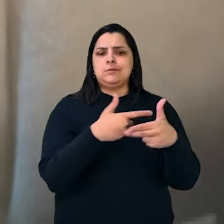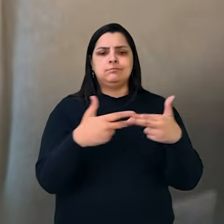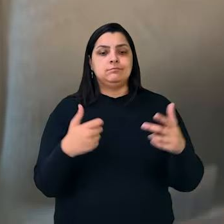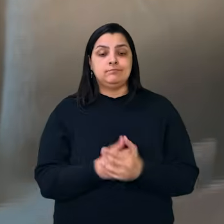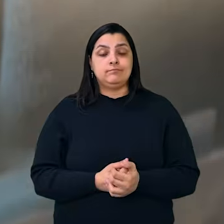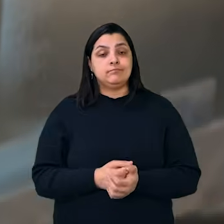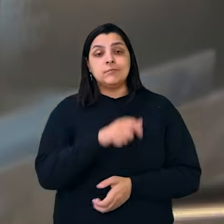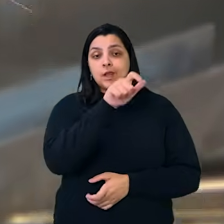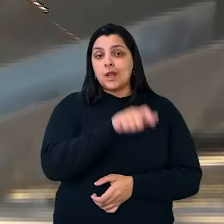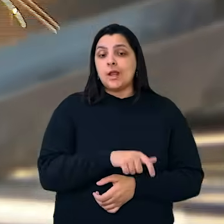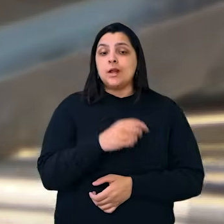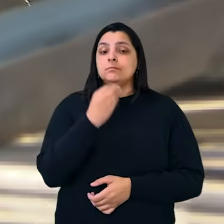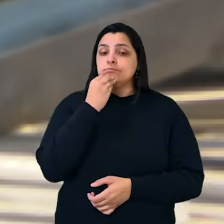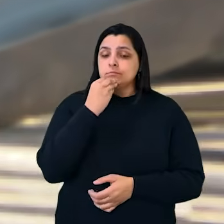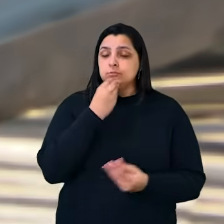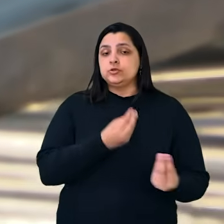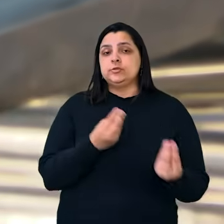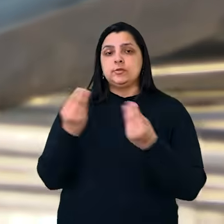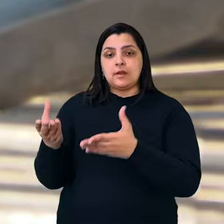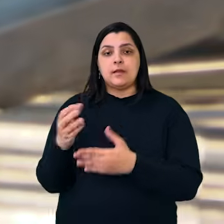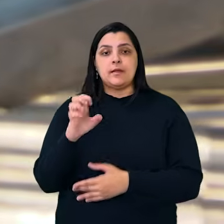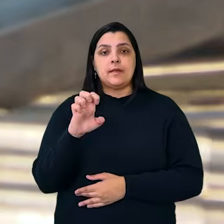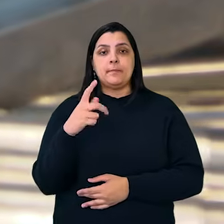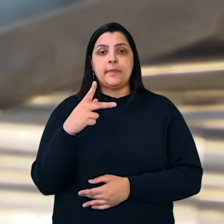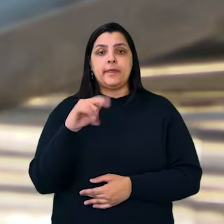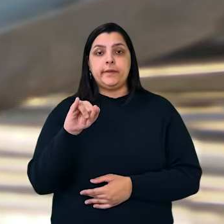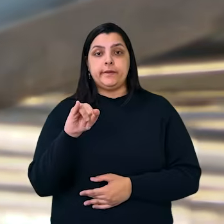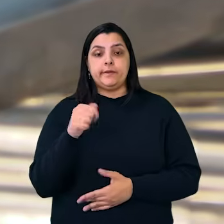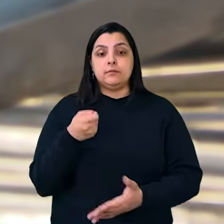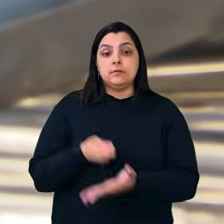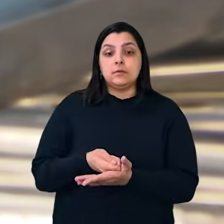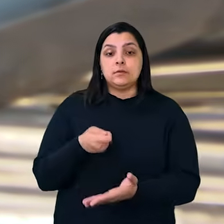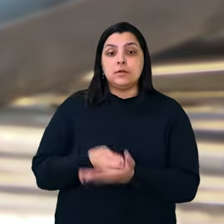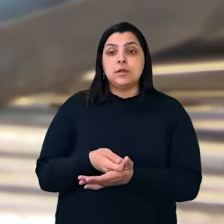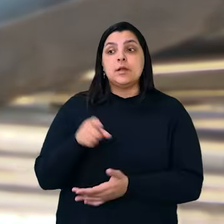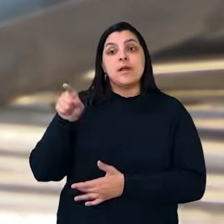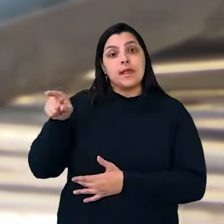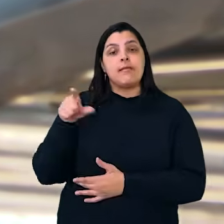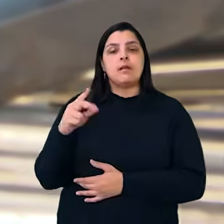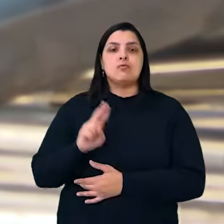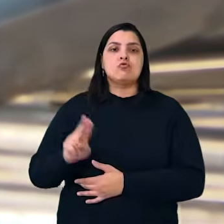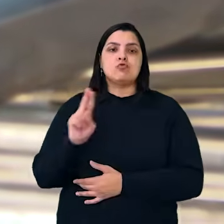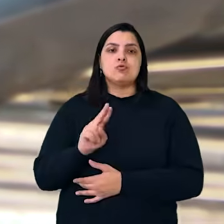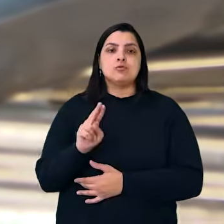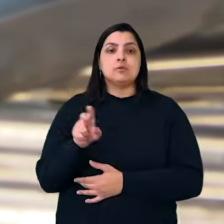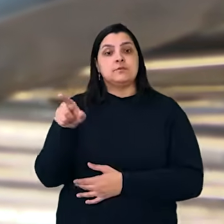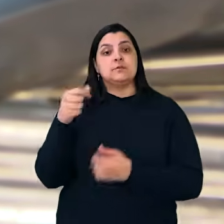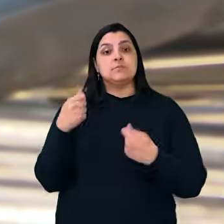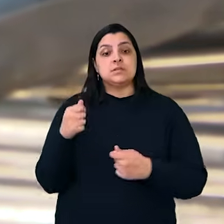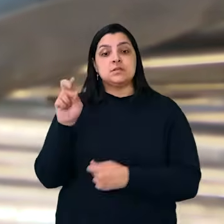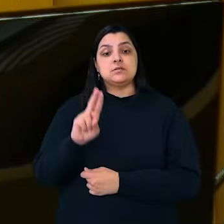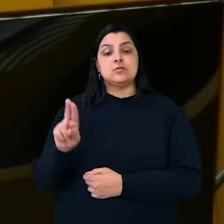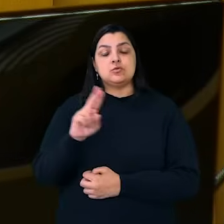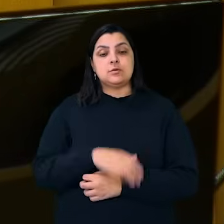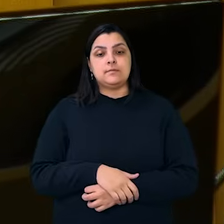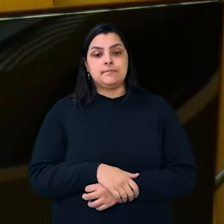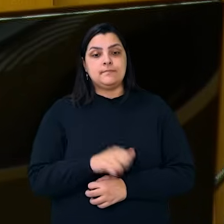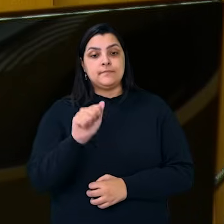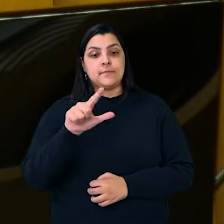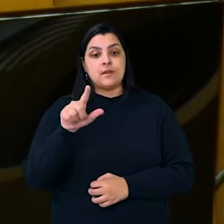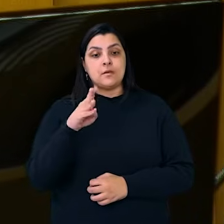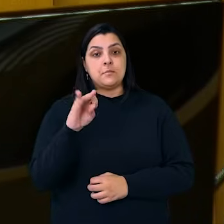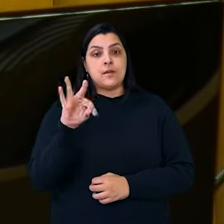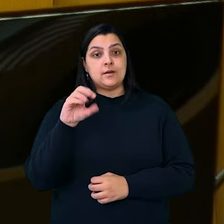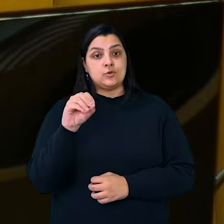ministro, a contratante deveria ter fornecido o EPI ou exigido que o empreiteiro utilizasse o equipamento. O ministro